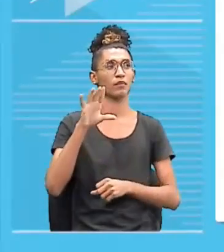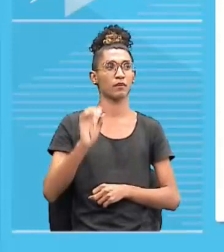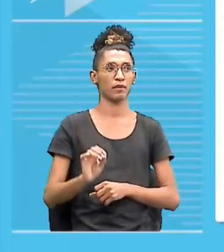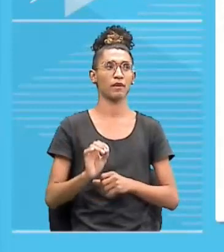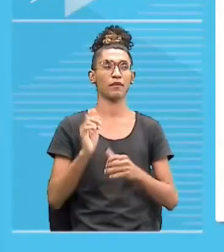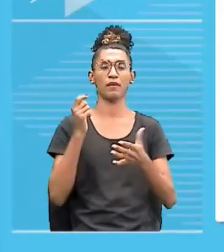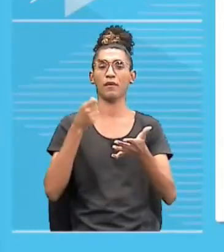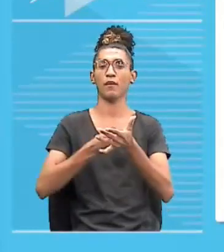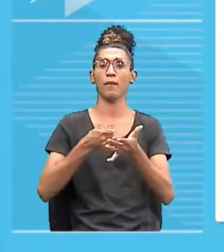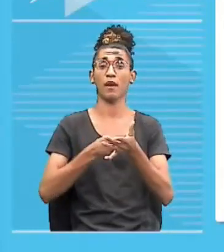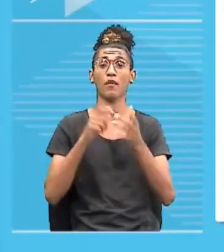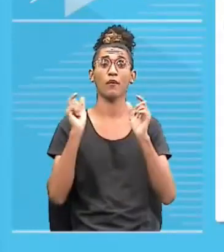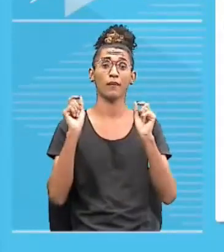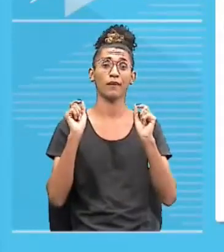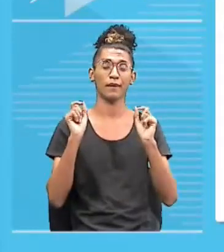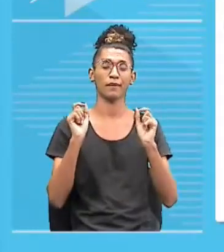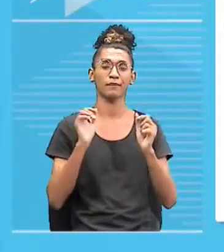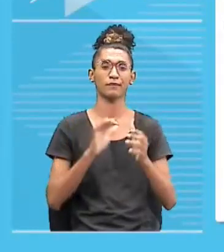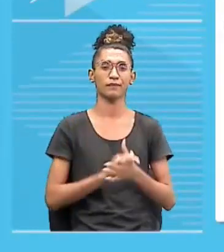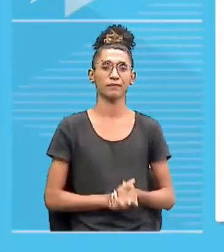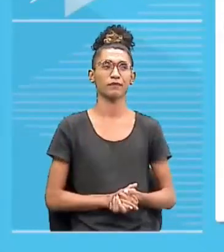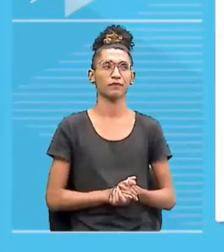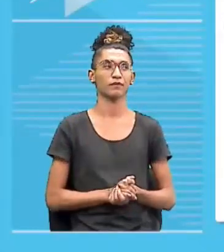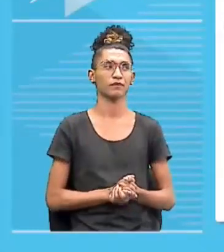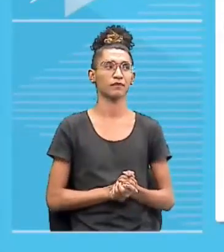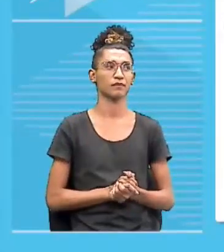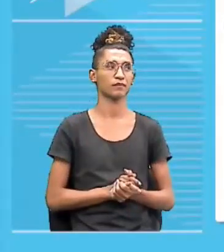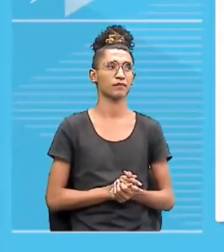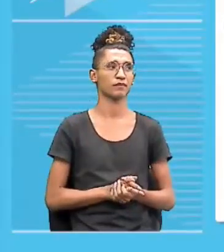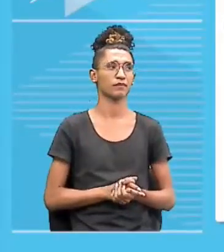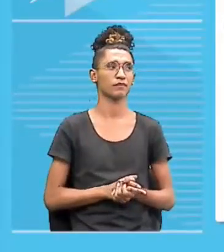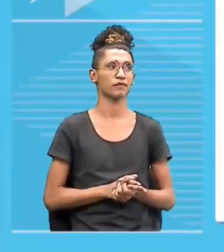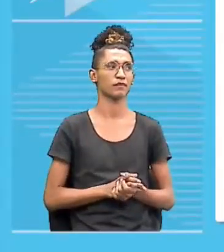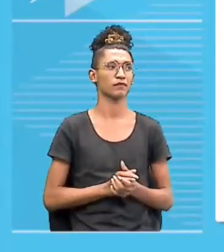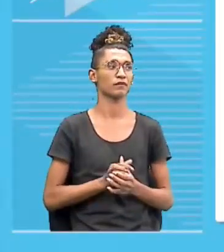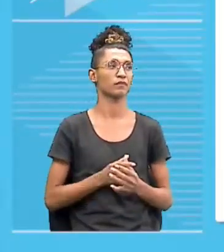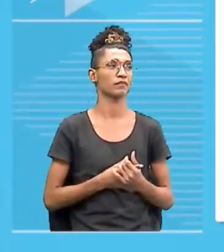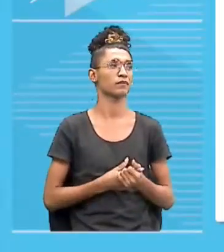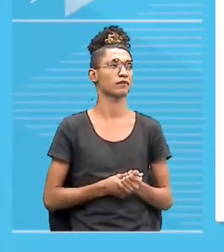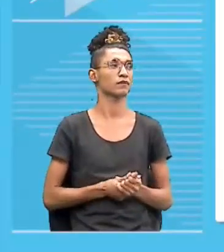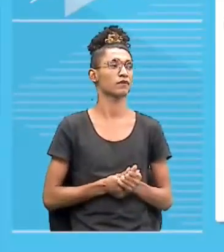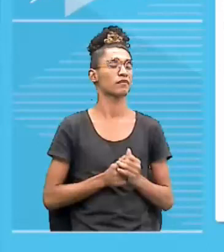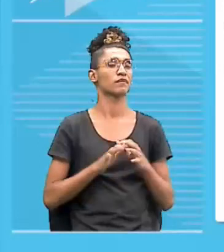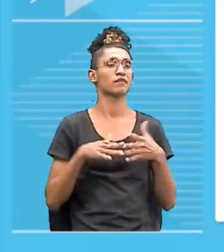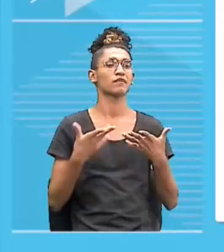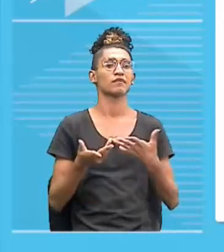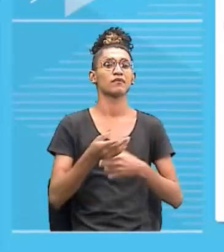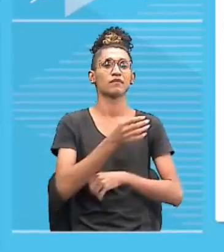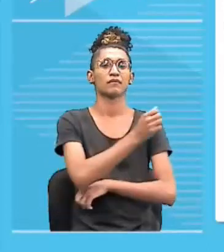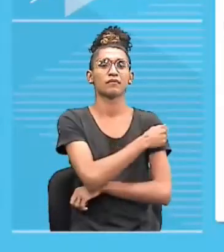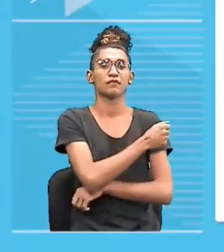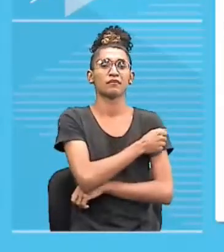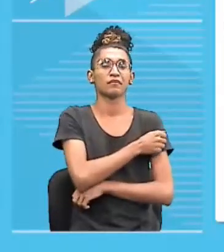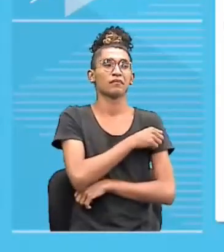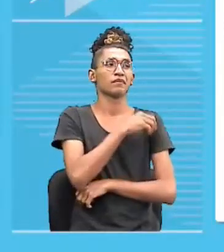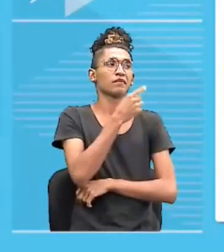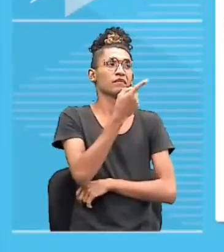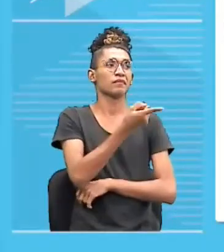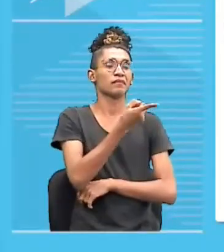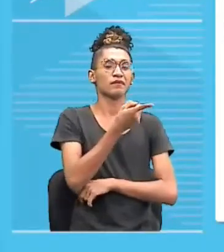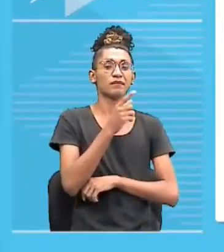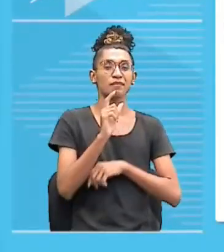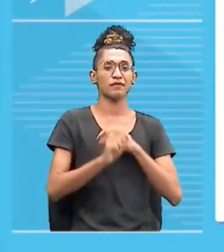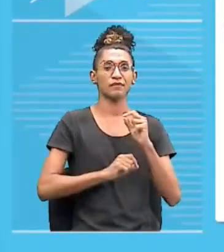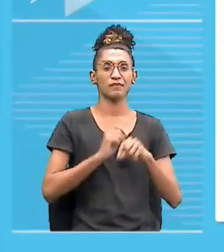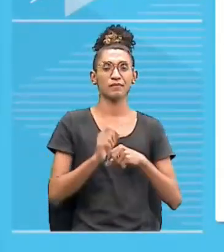exigirá de um profissional, né? Por que ela exigirá tanto? Então, pessoal, segundo